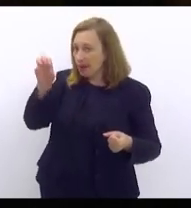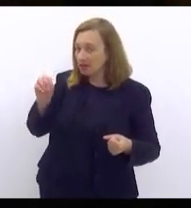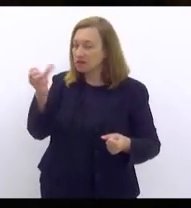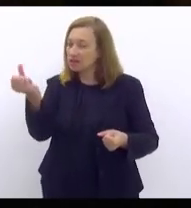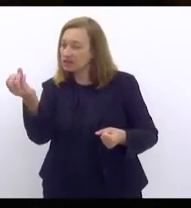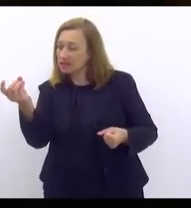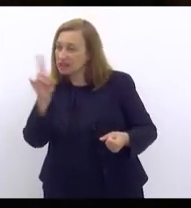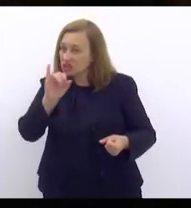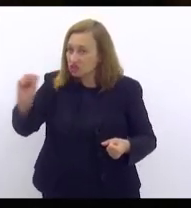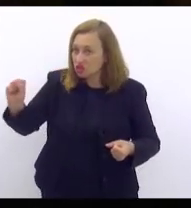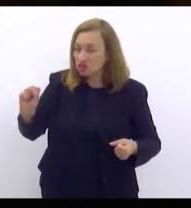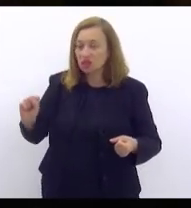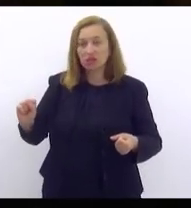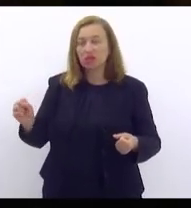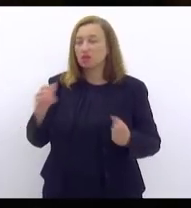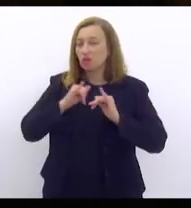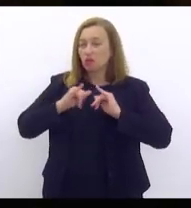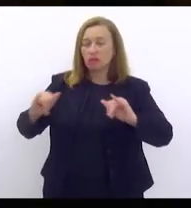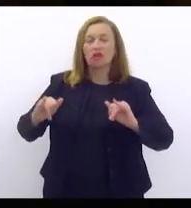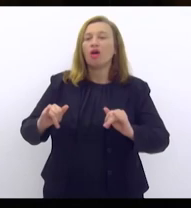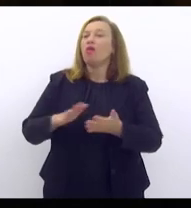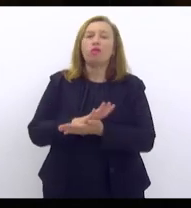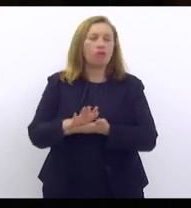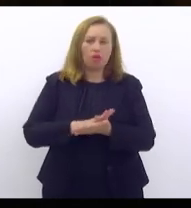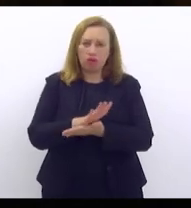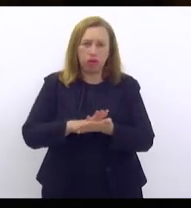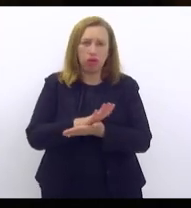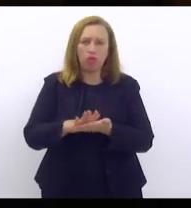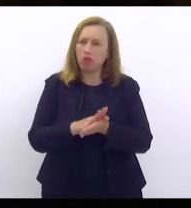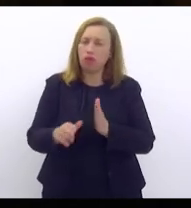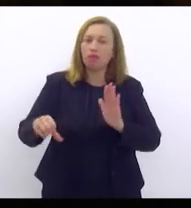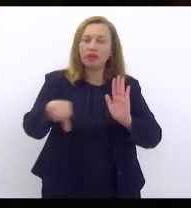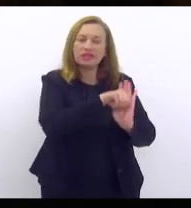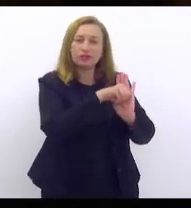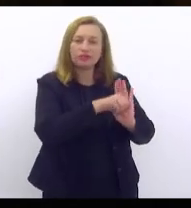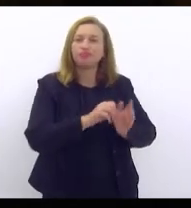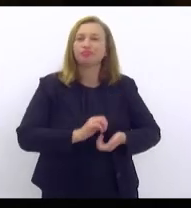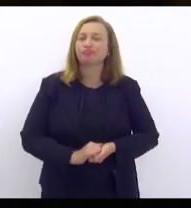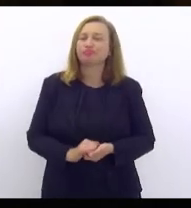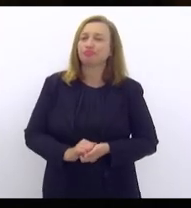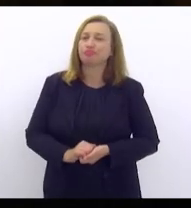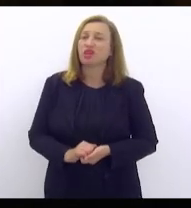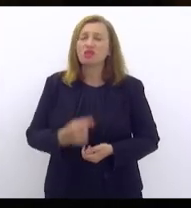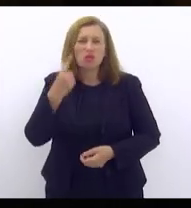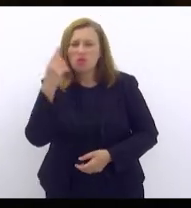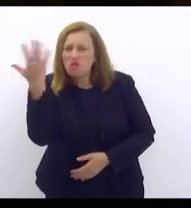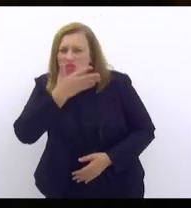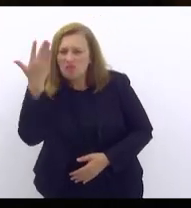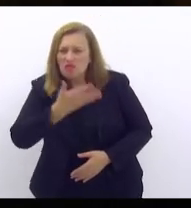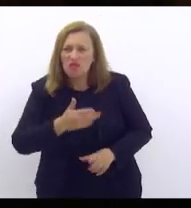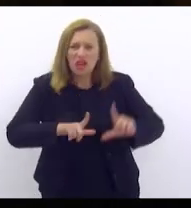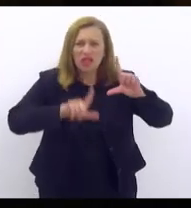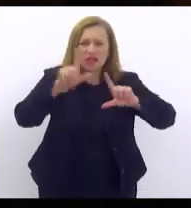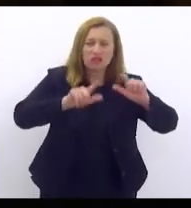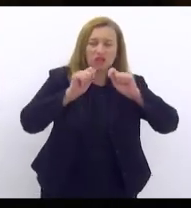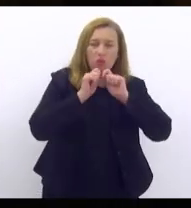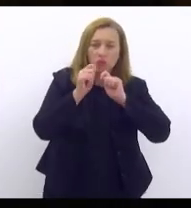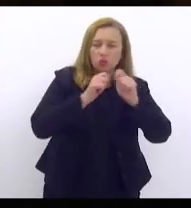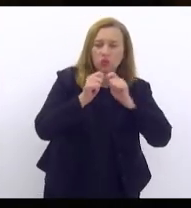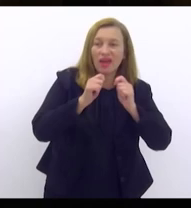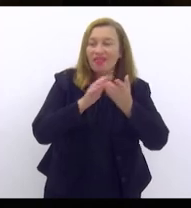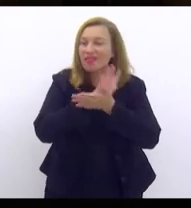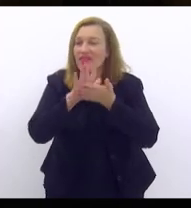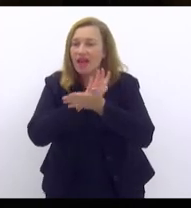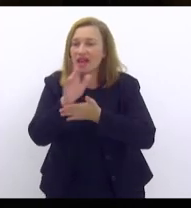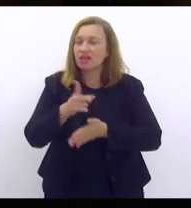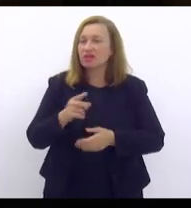sem comunicar o proprietário. Isso é crime. E você não vê a grande mídia noticiar nada que nós estamos fazendo.